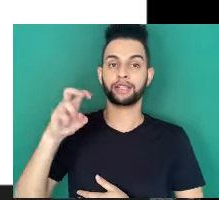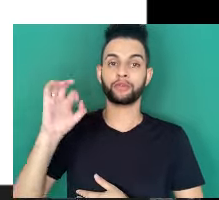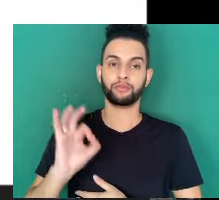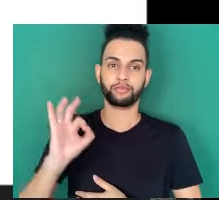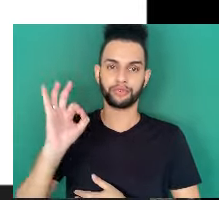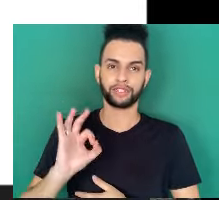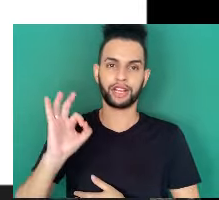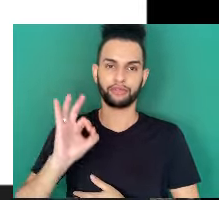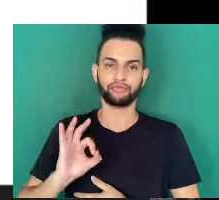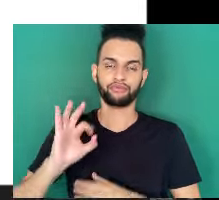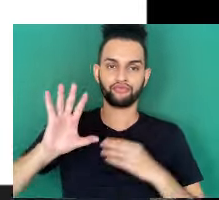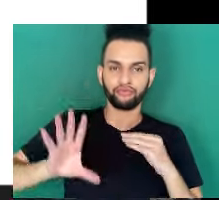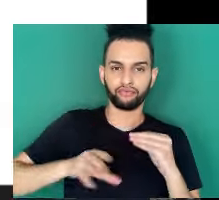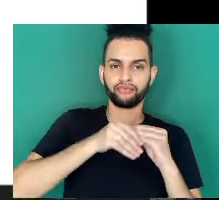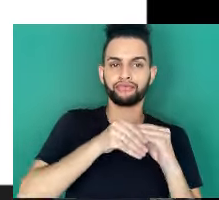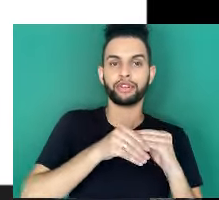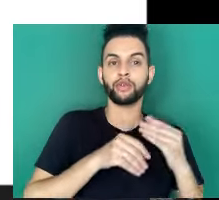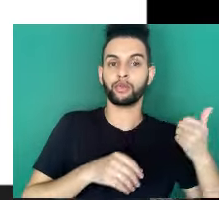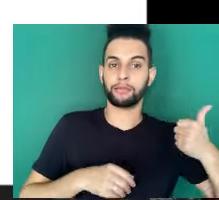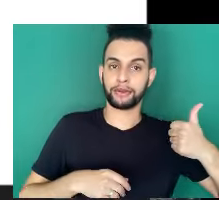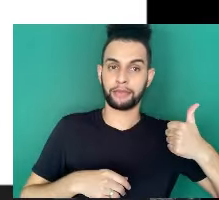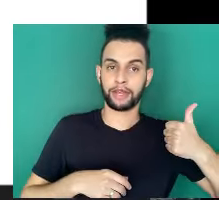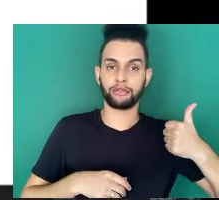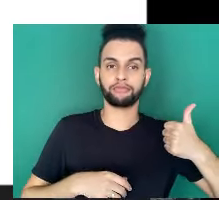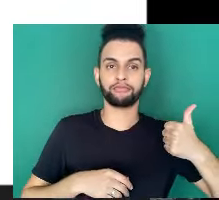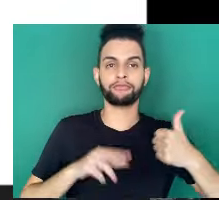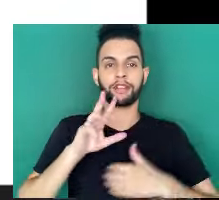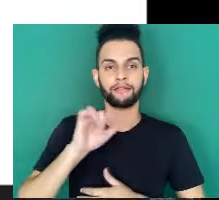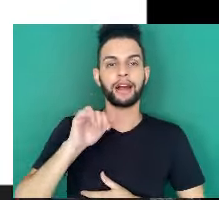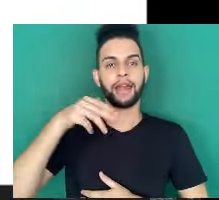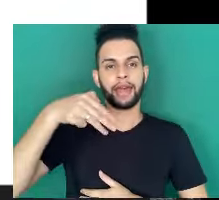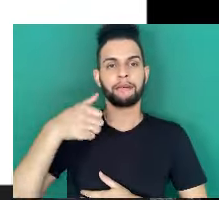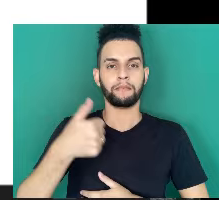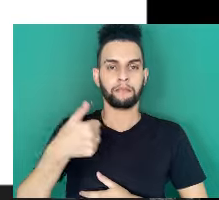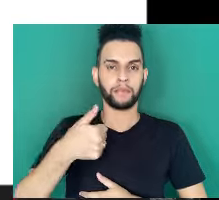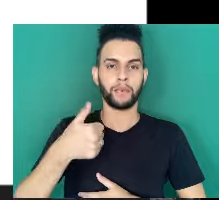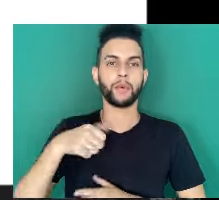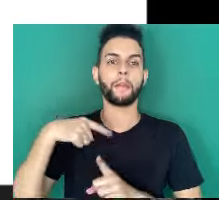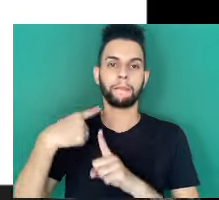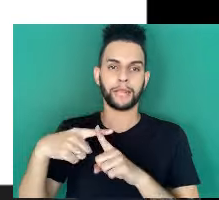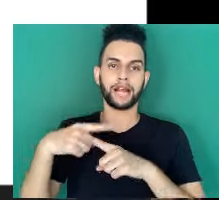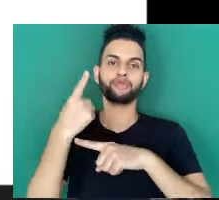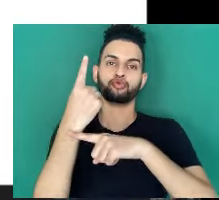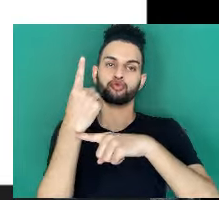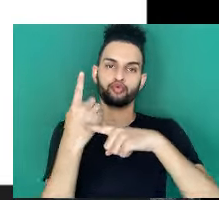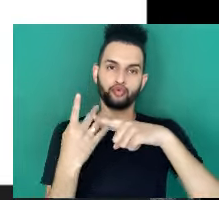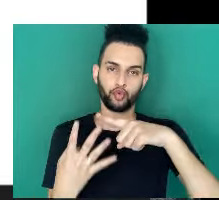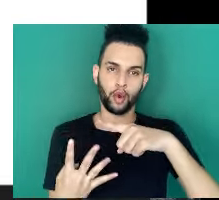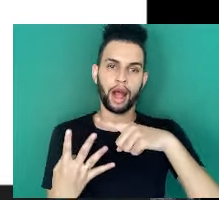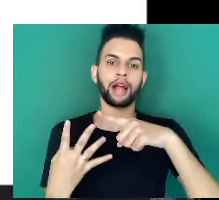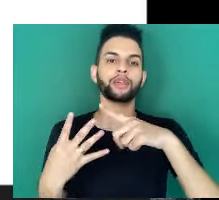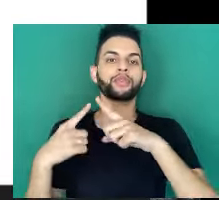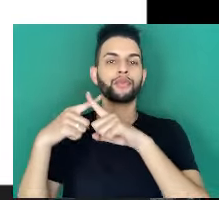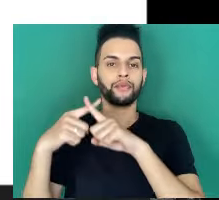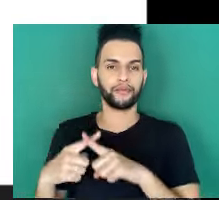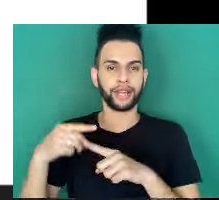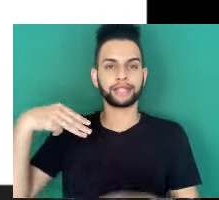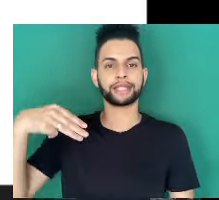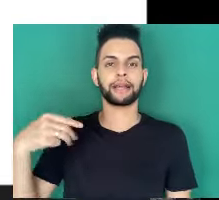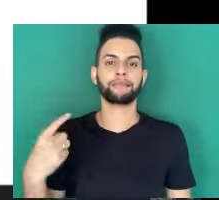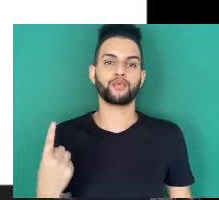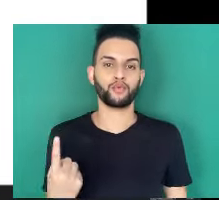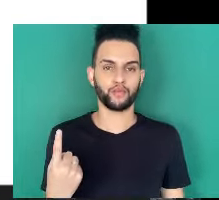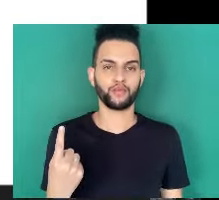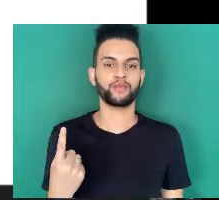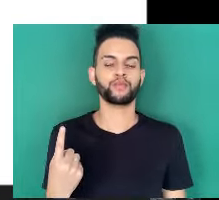desse primeiro montante, que vai dar M1 mais 1/4 vezes M1.